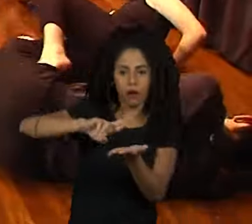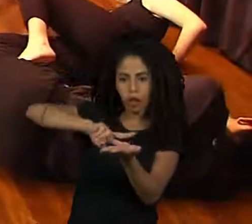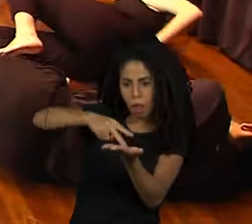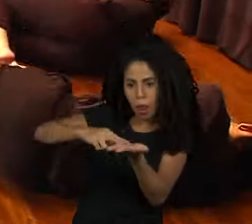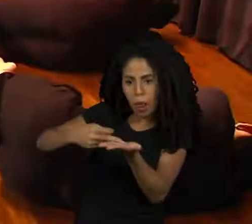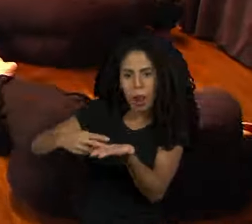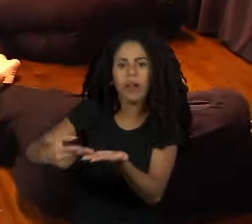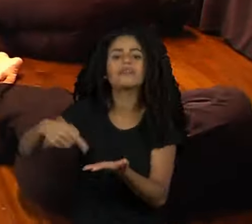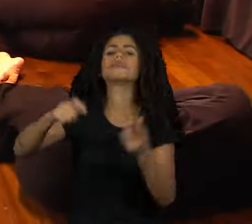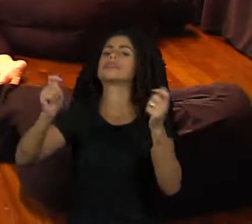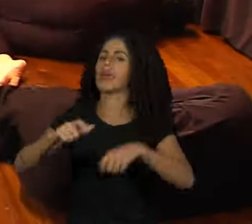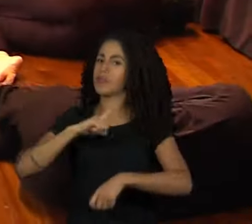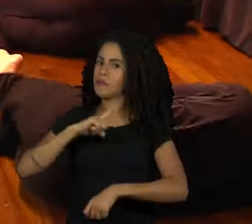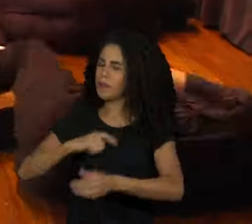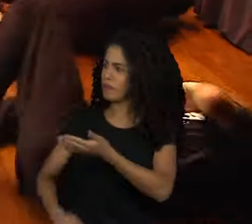chão.